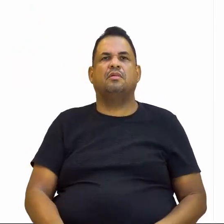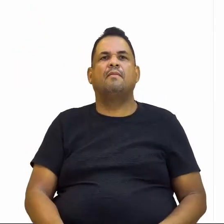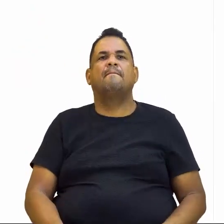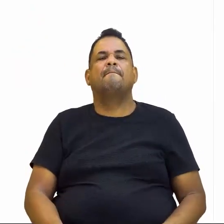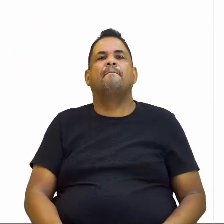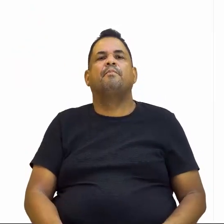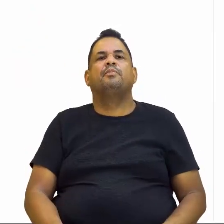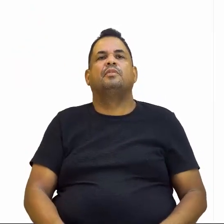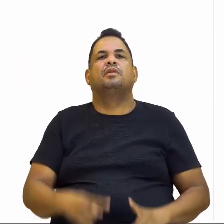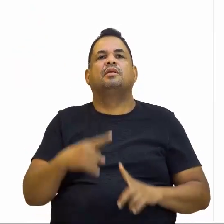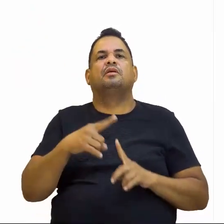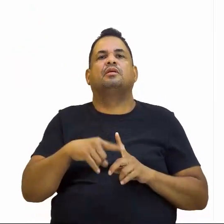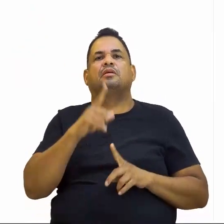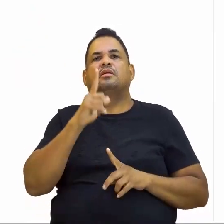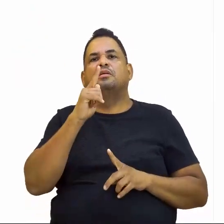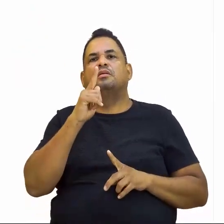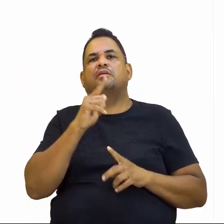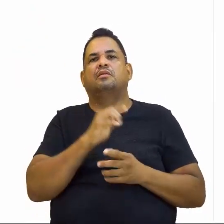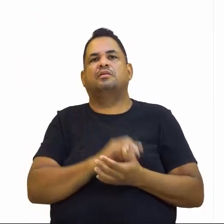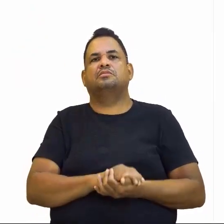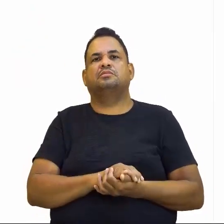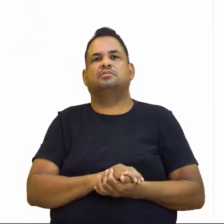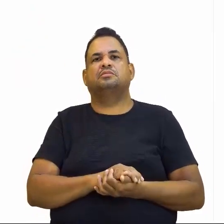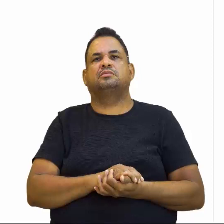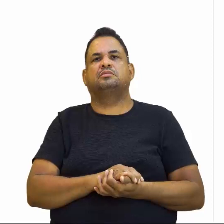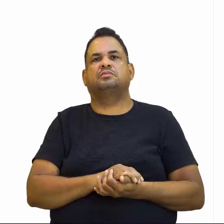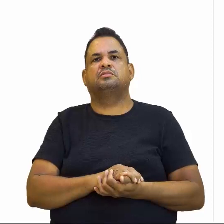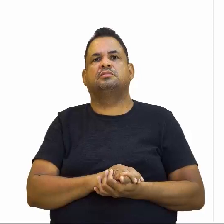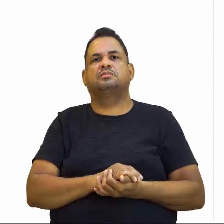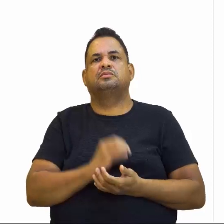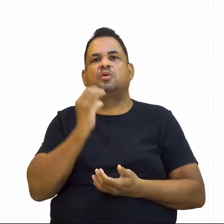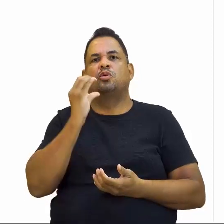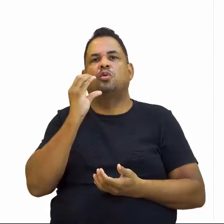Tipos de água, de acordo com o Comanar